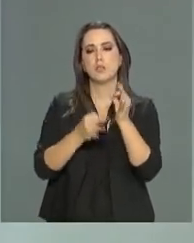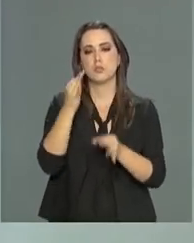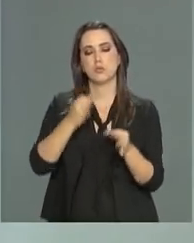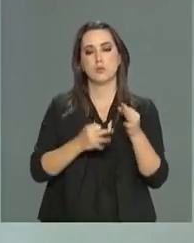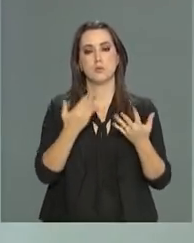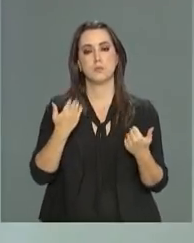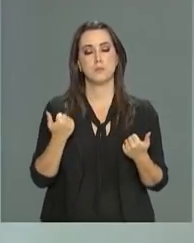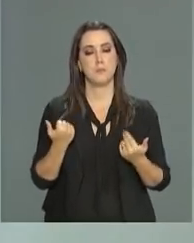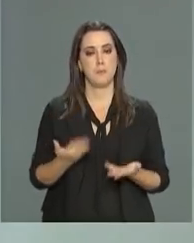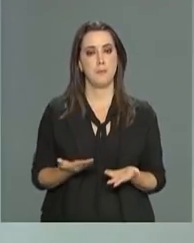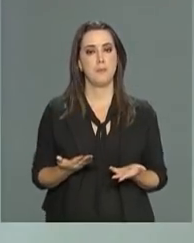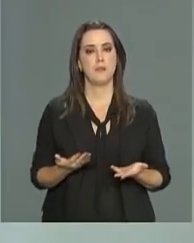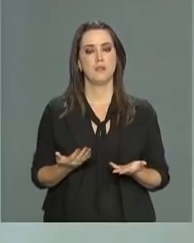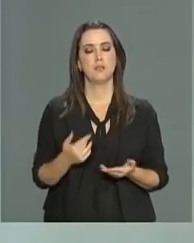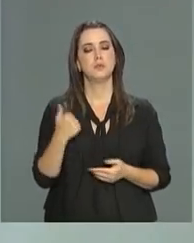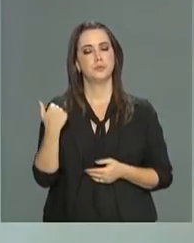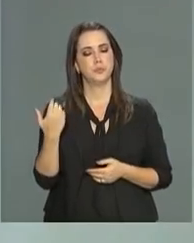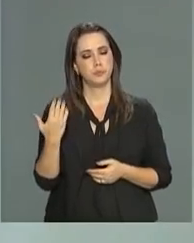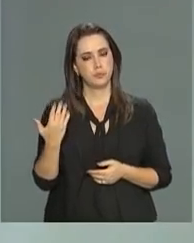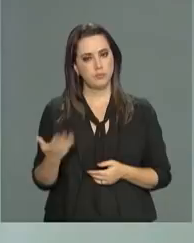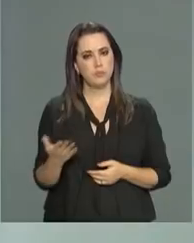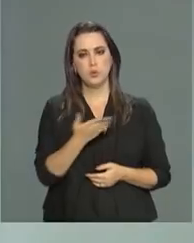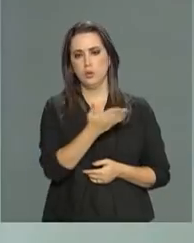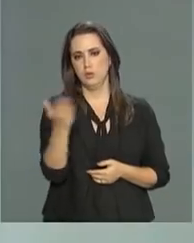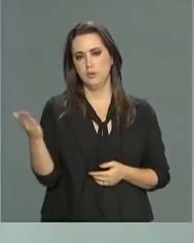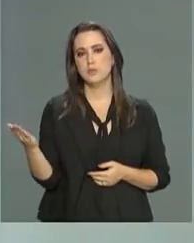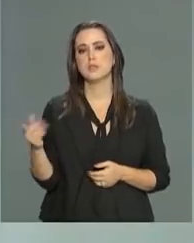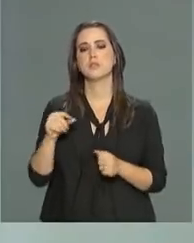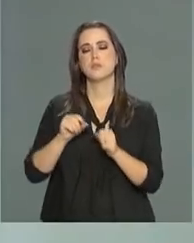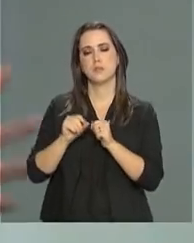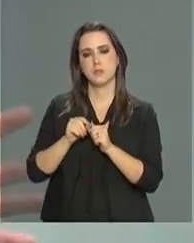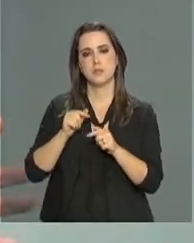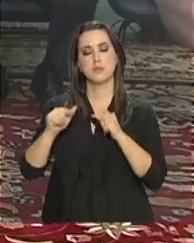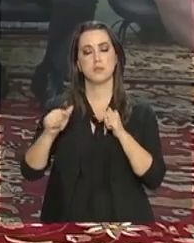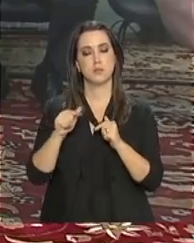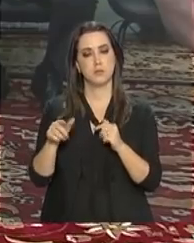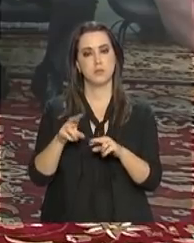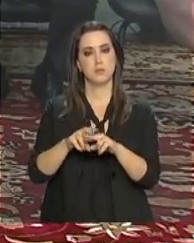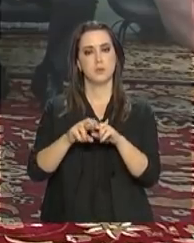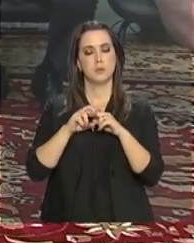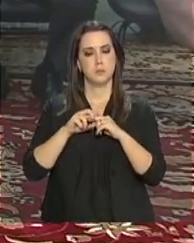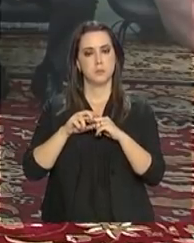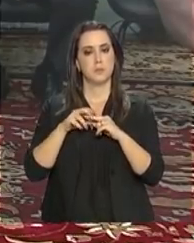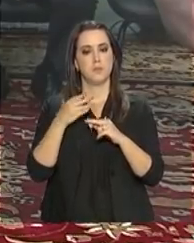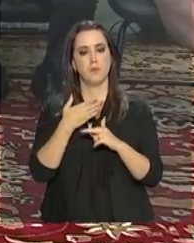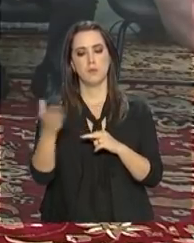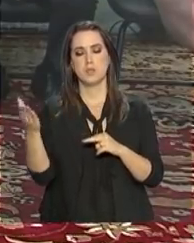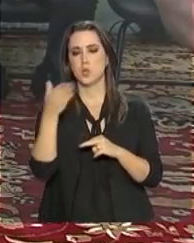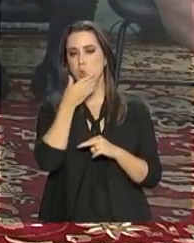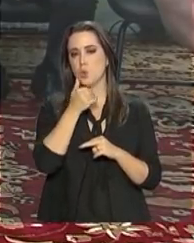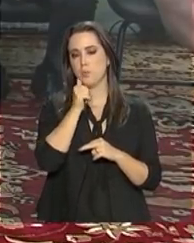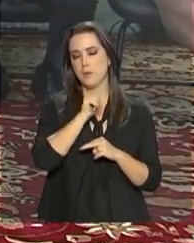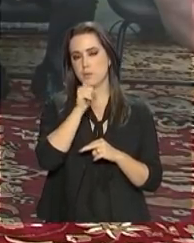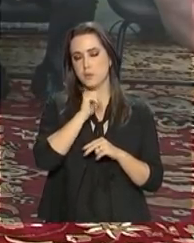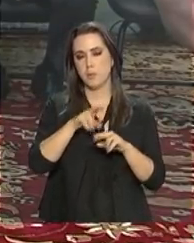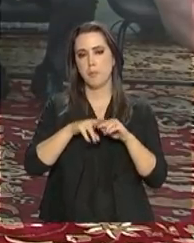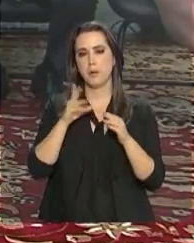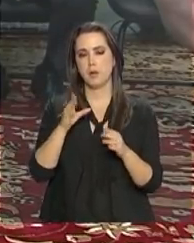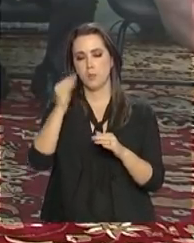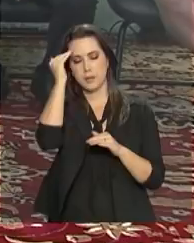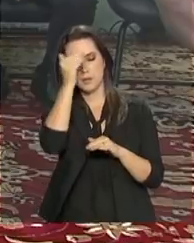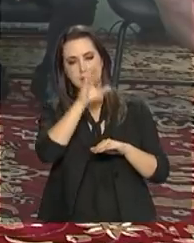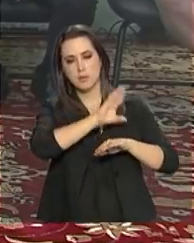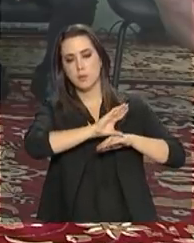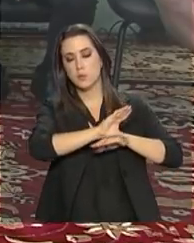poder judiciário não é então os senhores fazem este trabalho pautados pelos senhores e senhoras pelo texto convencional